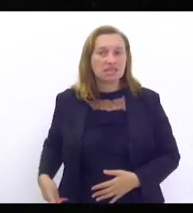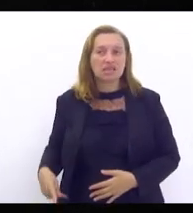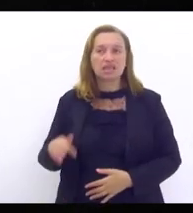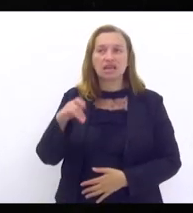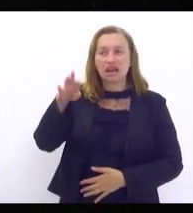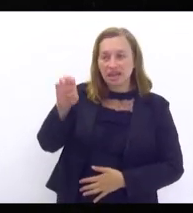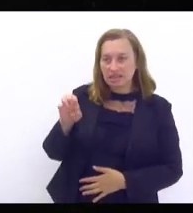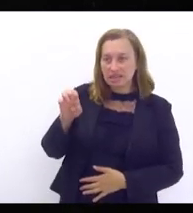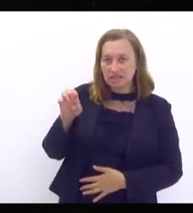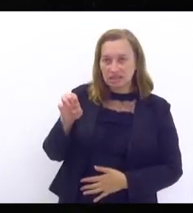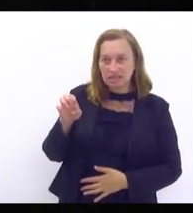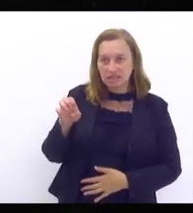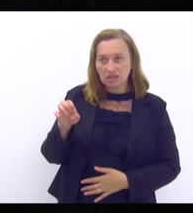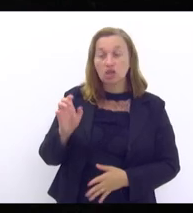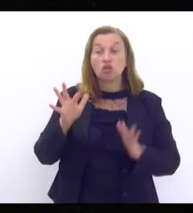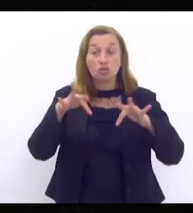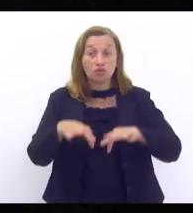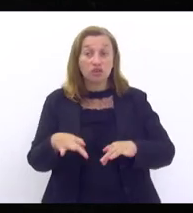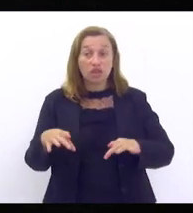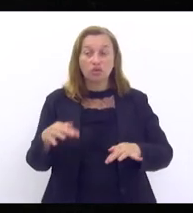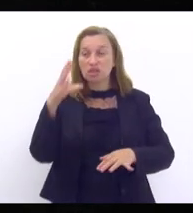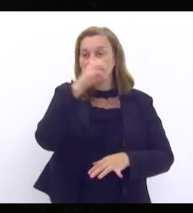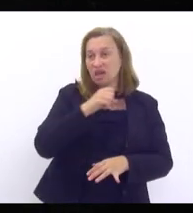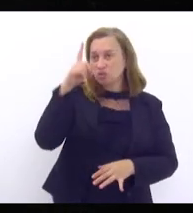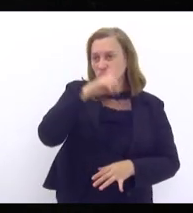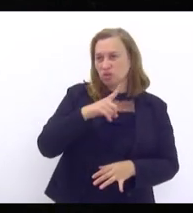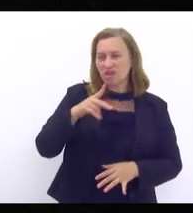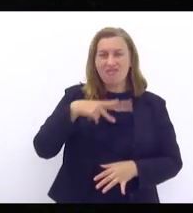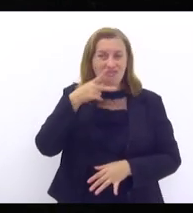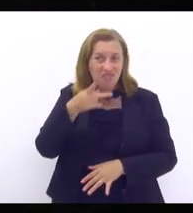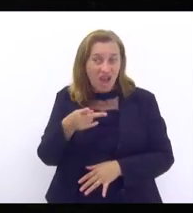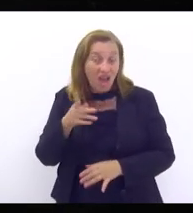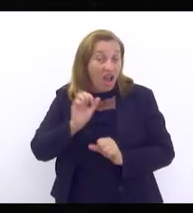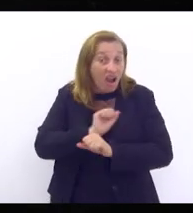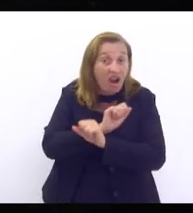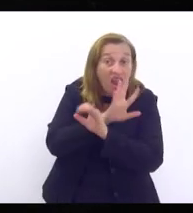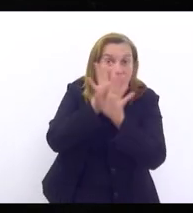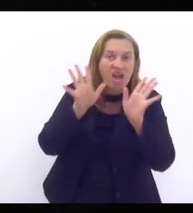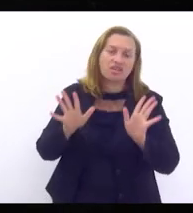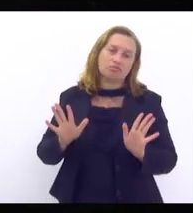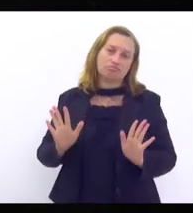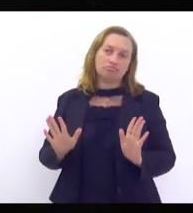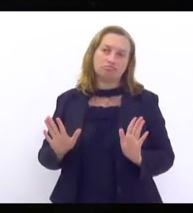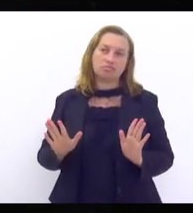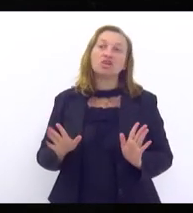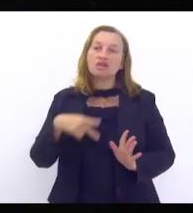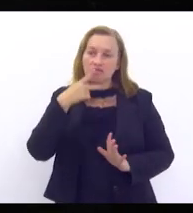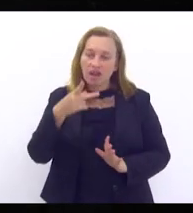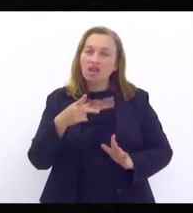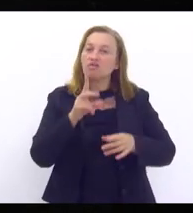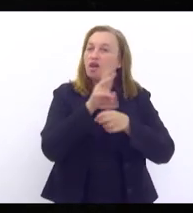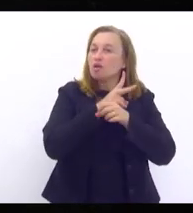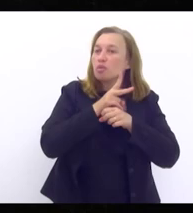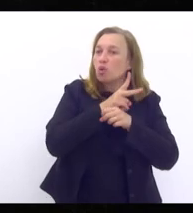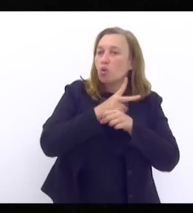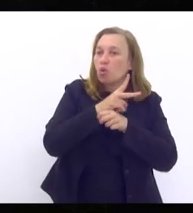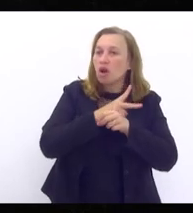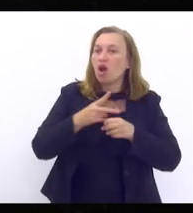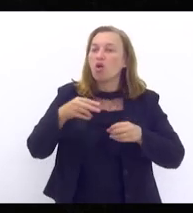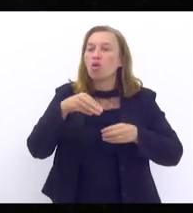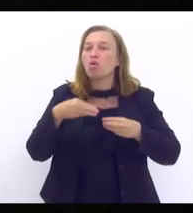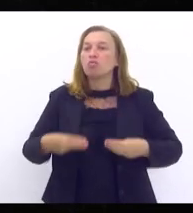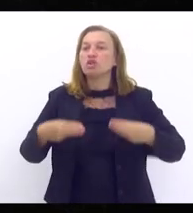Gleisi Hoffmann, no final de semana, fez uma fala clara, dizendo que vai procurar o